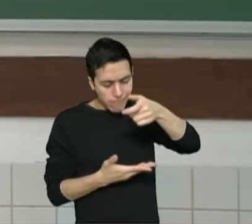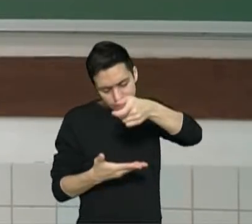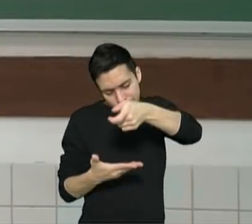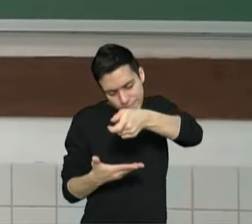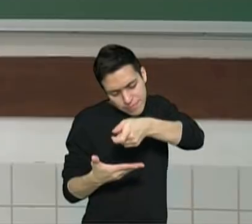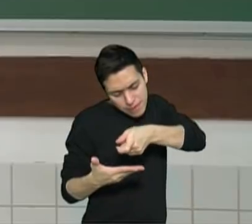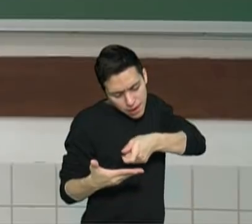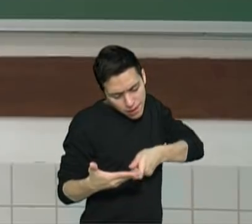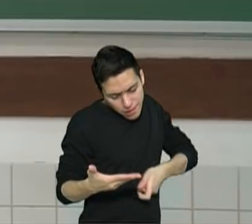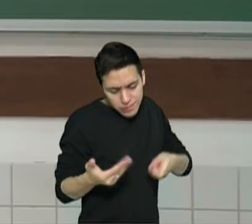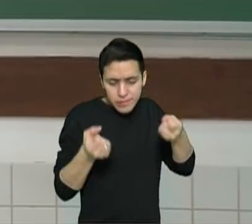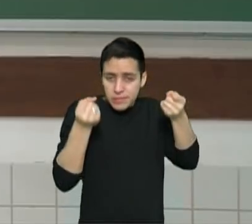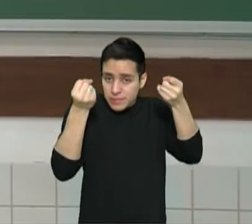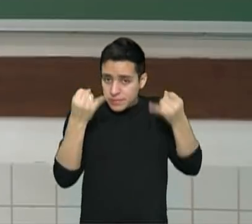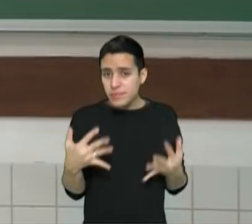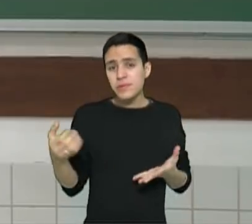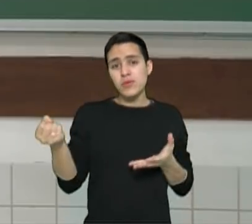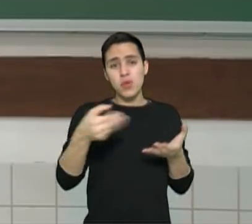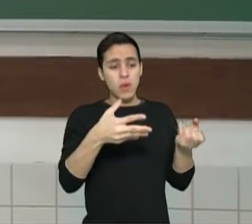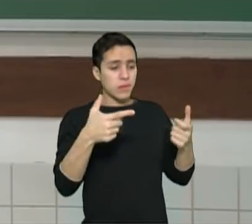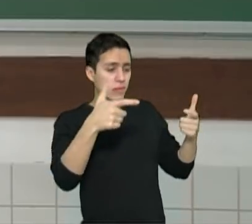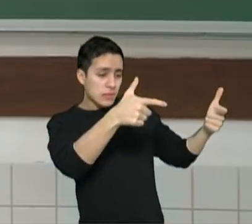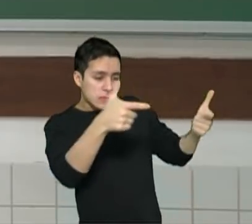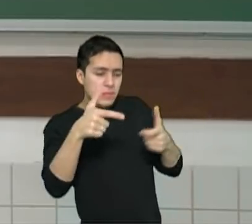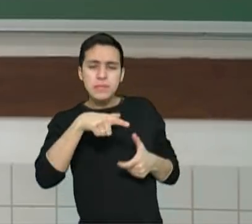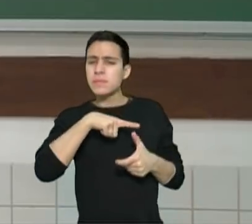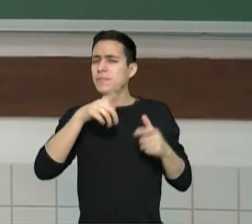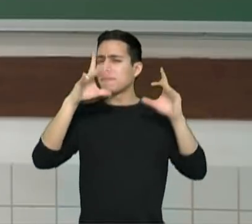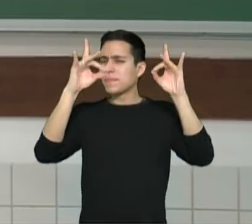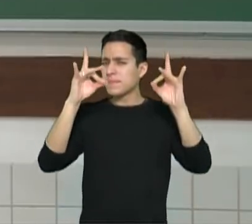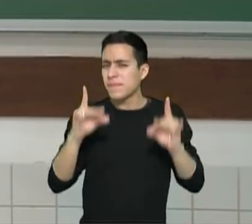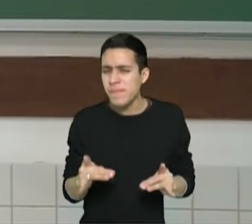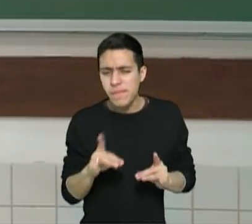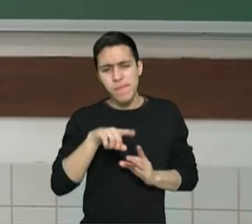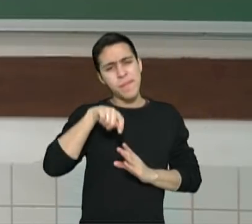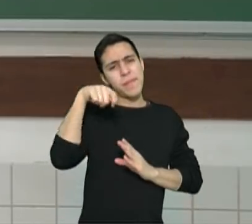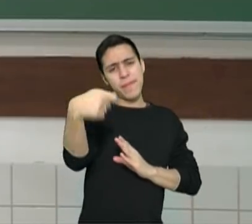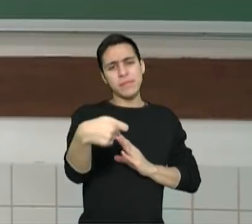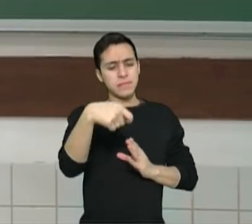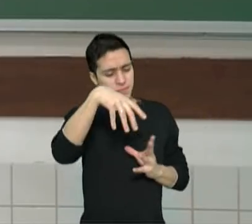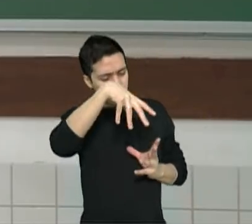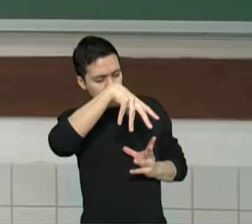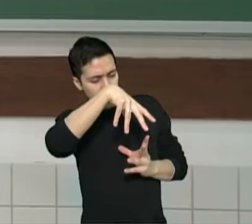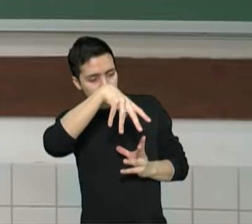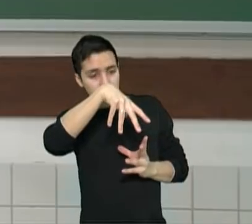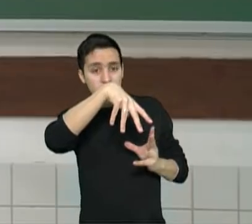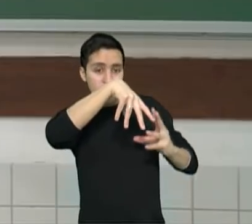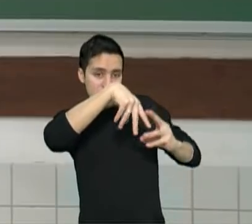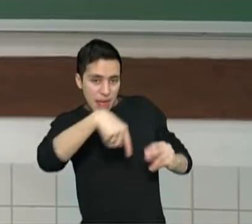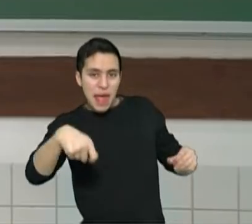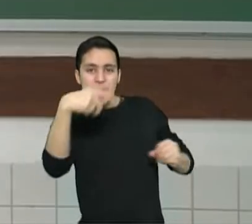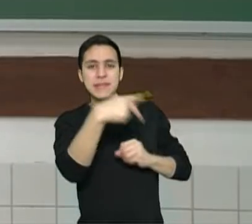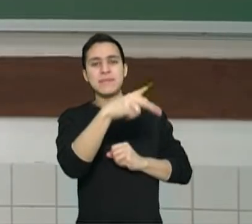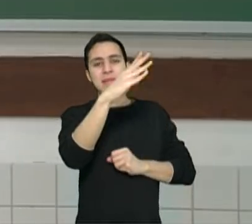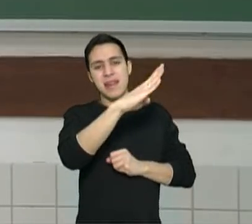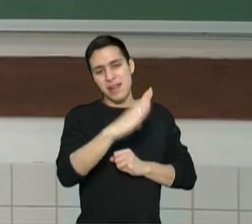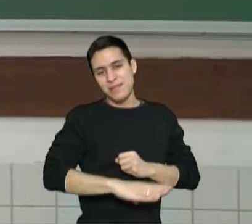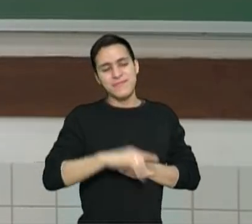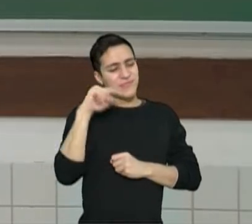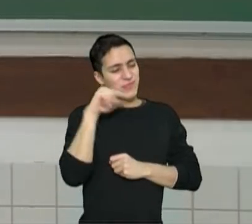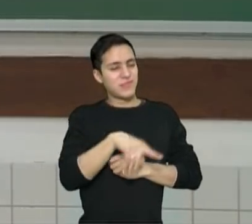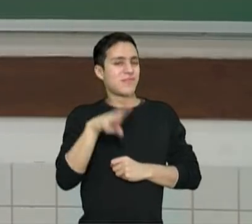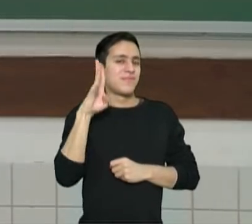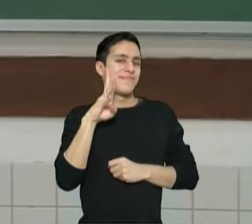né, esses novos mundos, também a gente tem detalhes riquíssimos falando da terra, né? Falando do nosso país. Então, é bem legal,